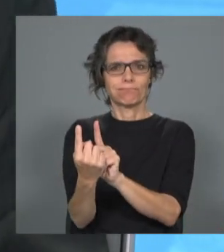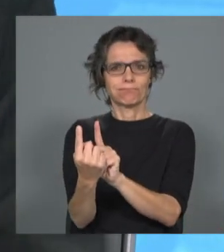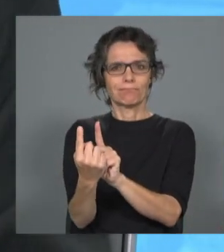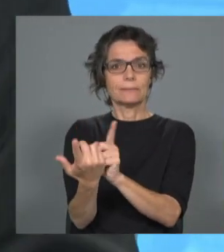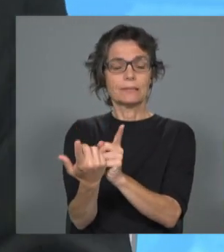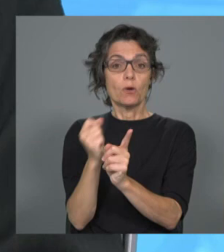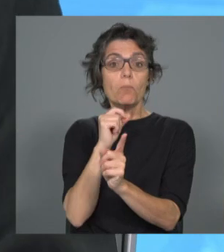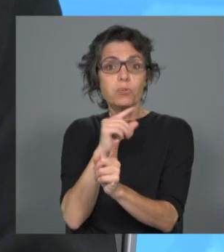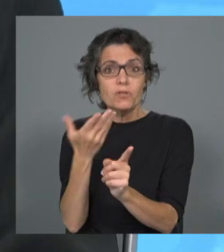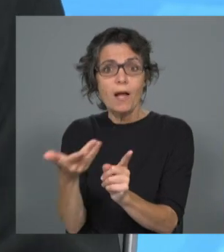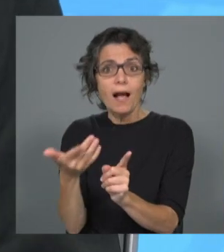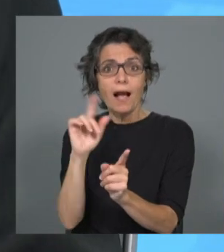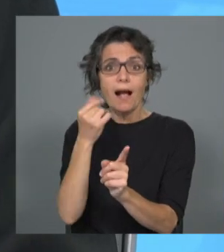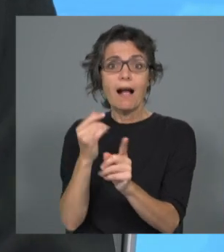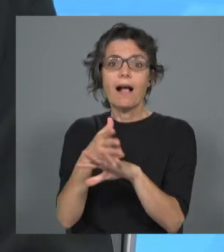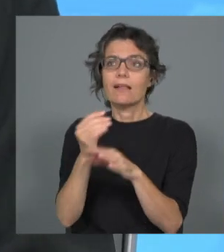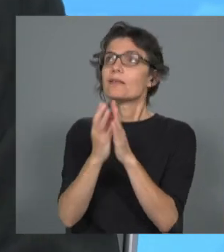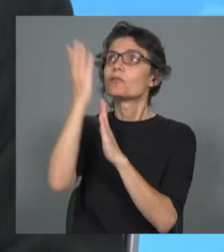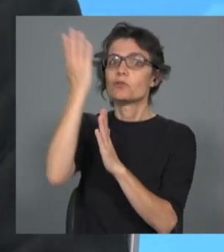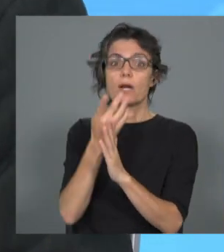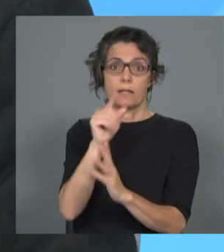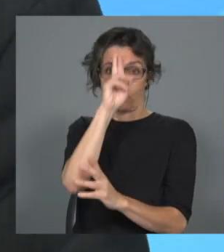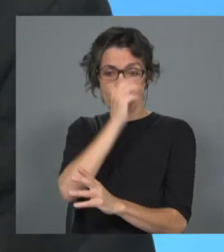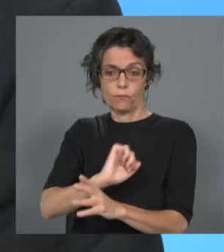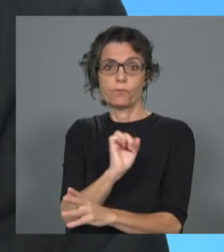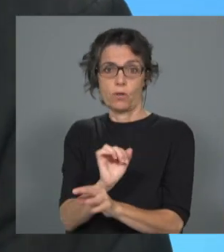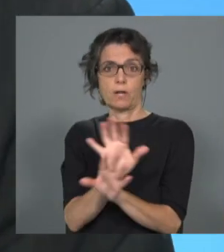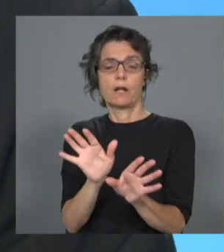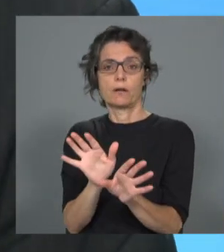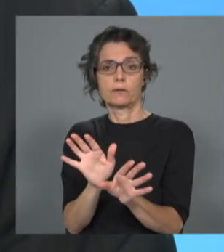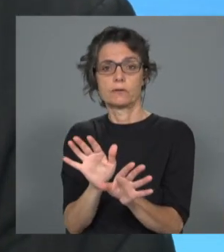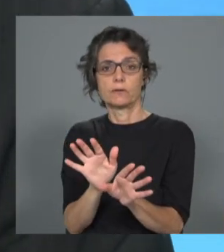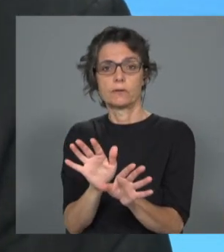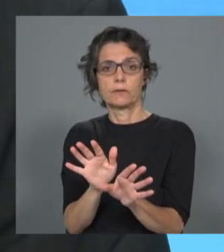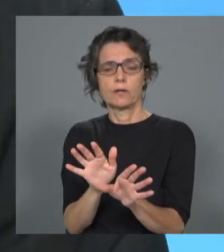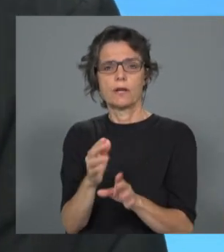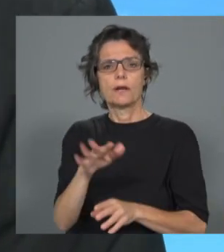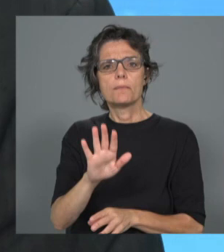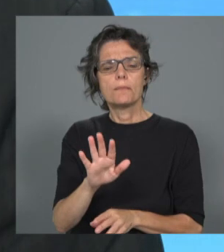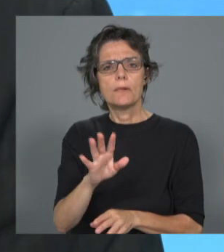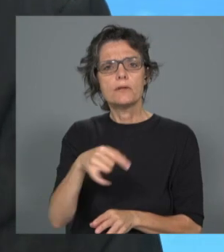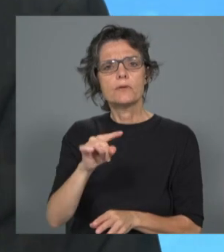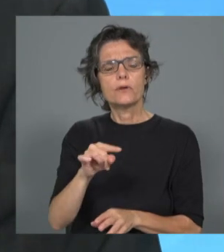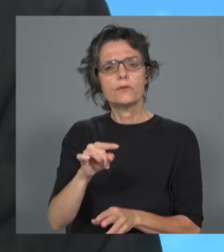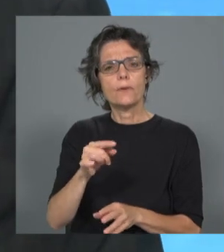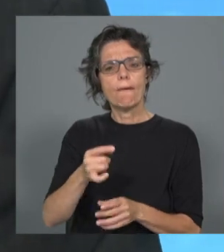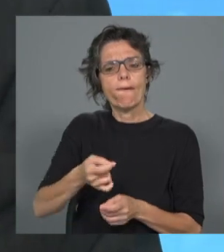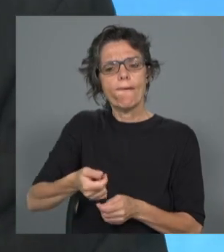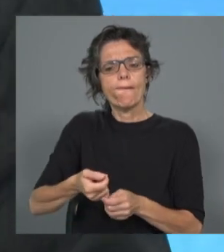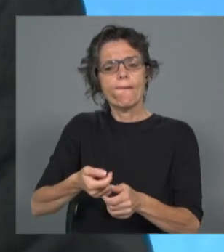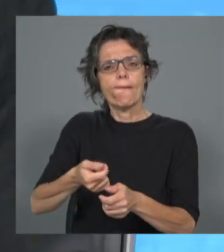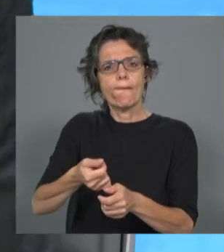graça de Deus e com também o nosso esforço humano. Isso é possível. Mas temos de dar passos